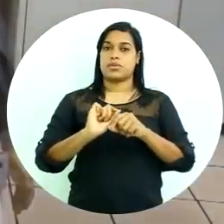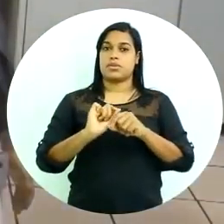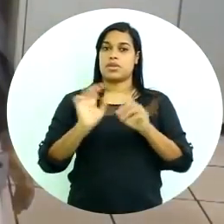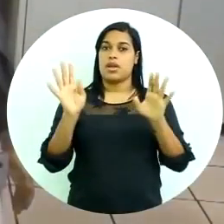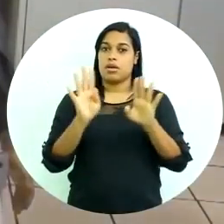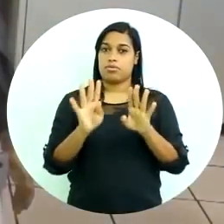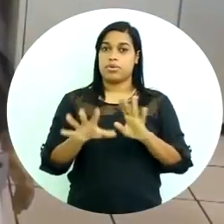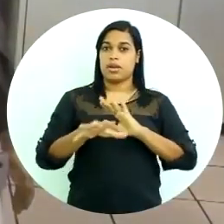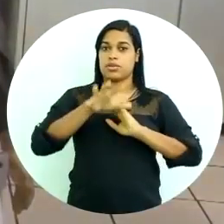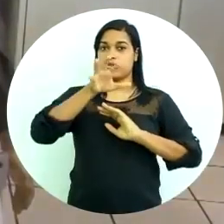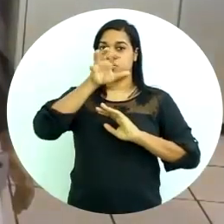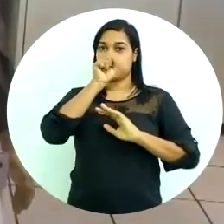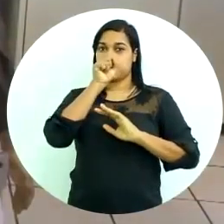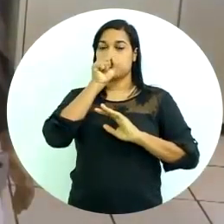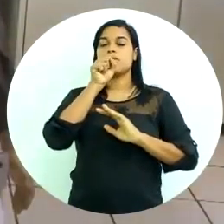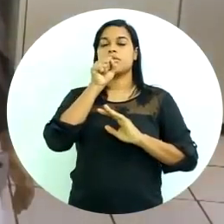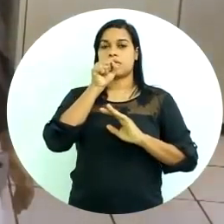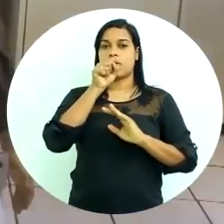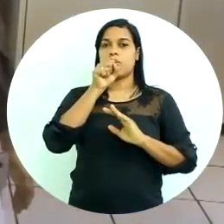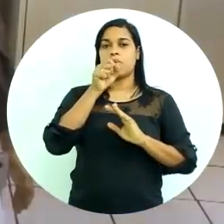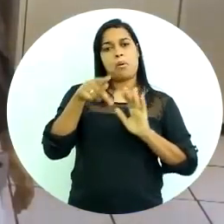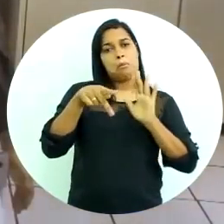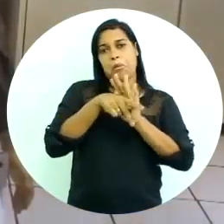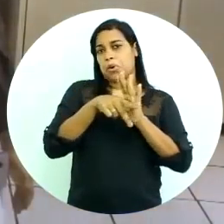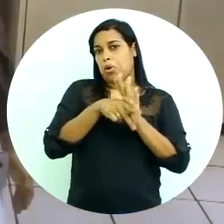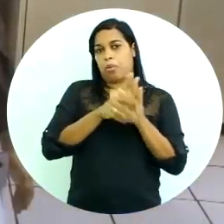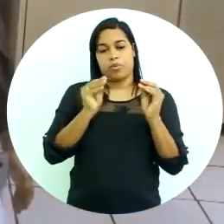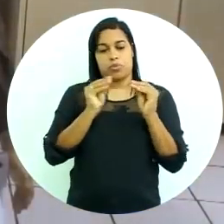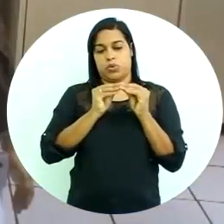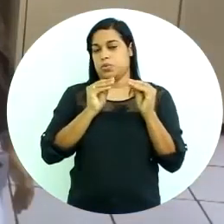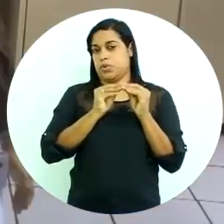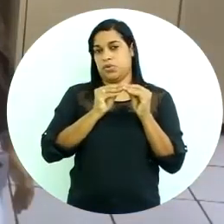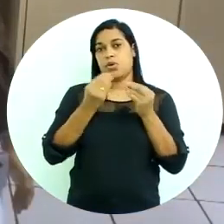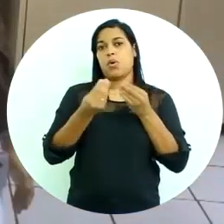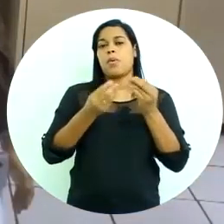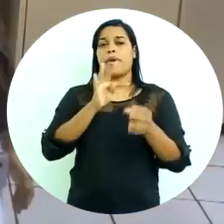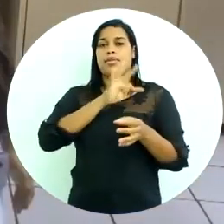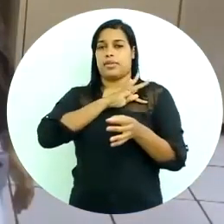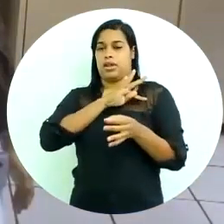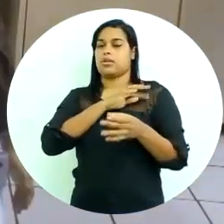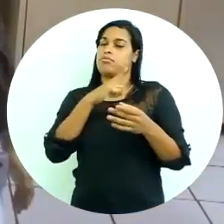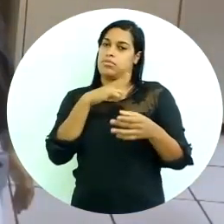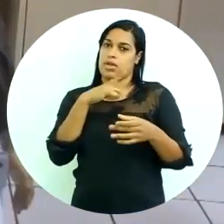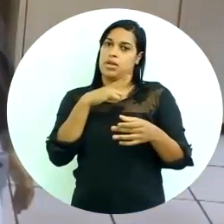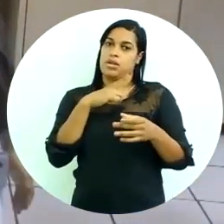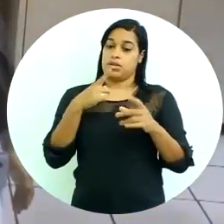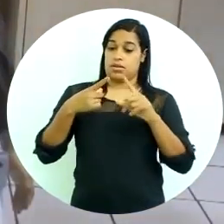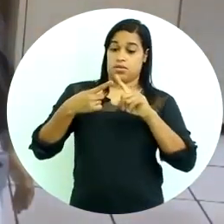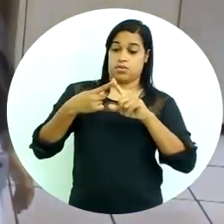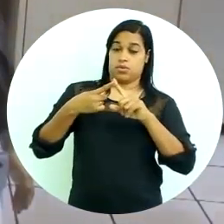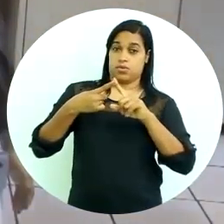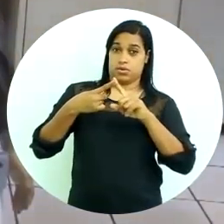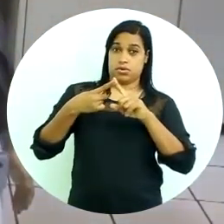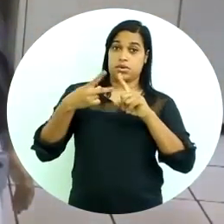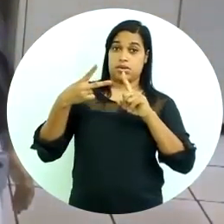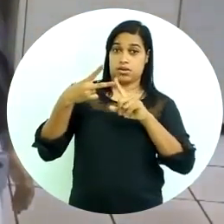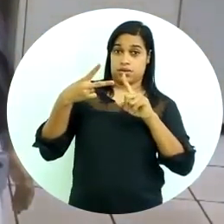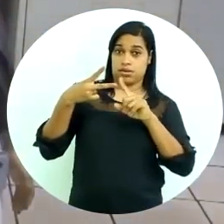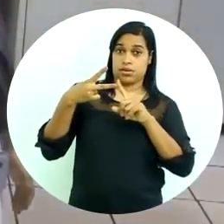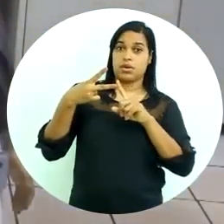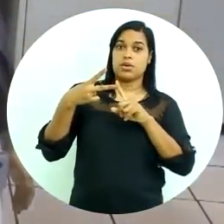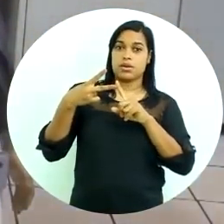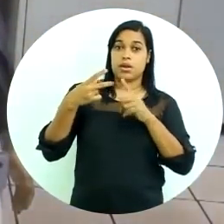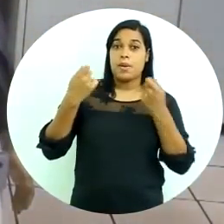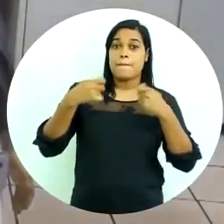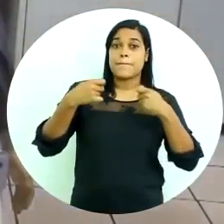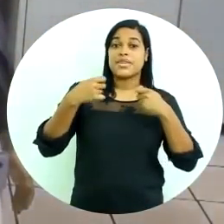a respiração boca a boca. Como é a técnica da respiração boca a boca? Dedo indicador e polegar, a gente vai ocluir